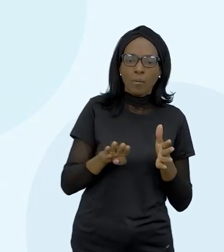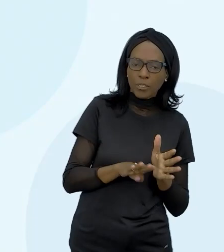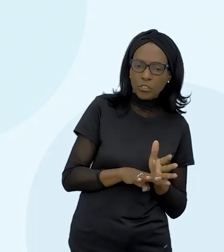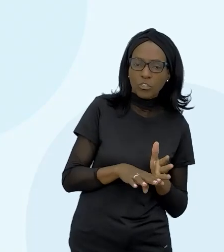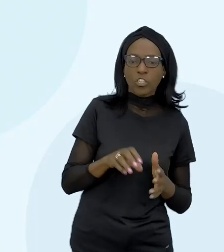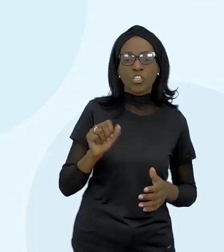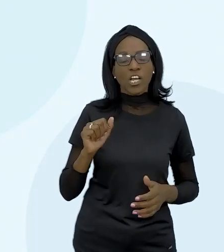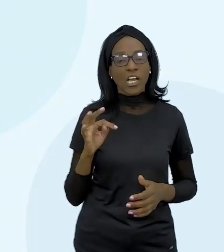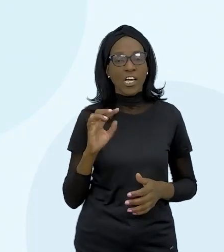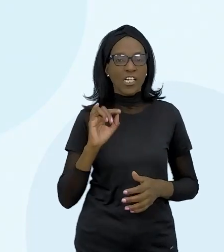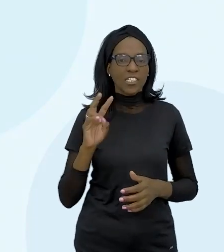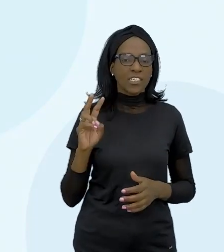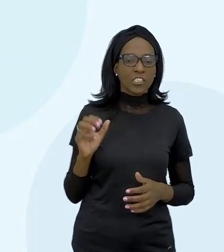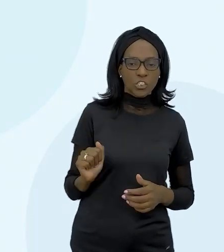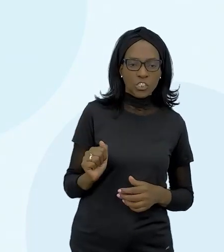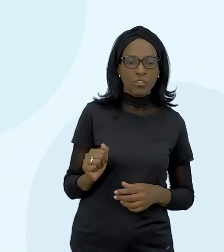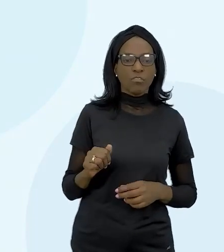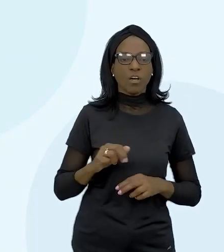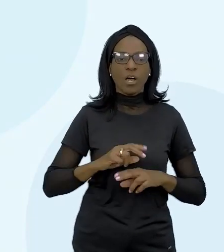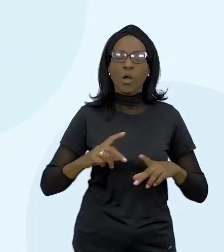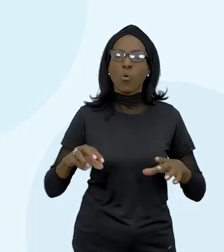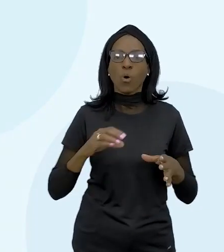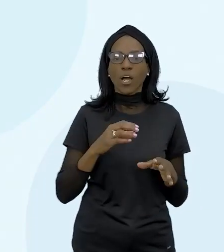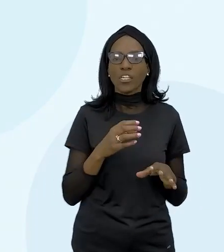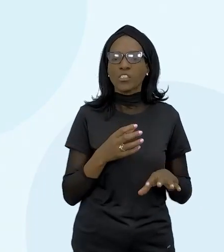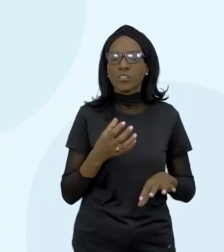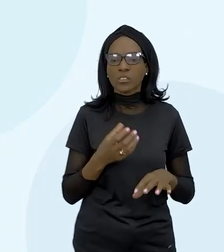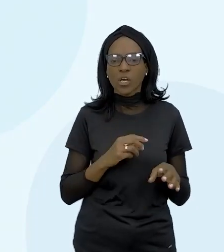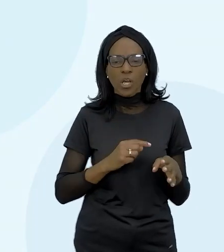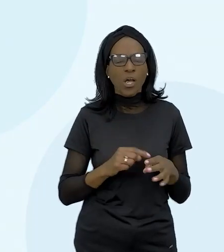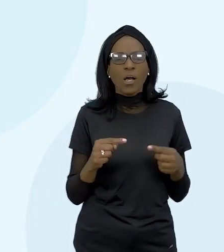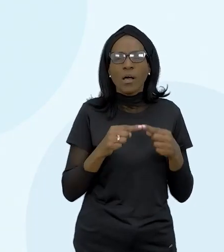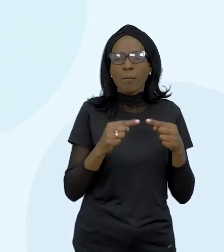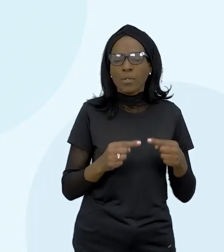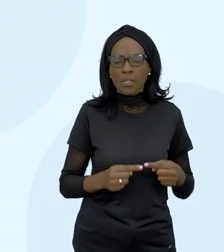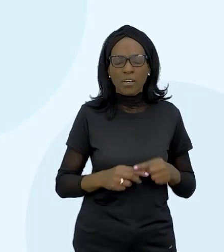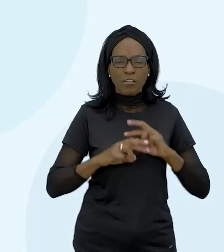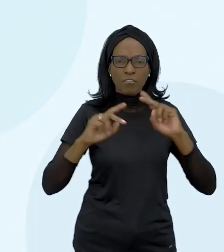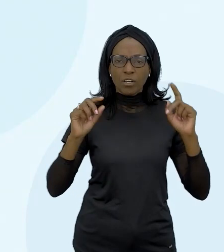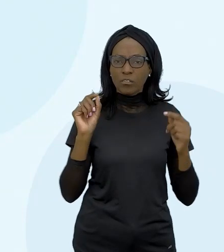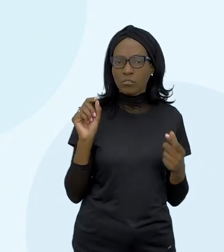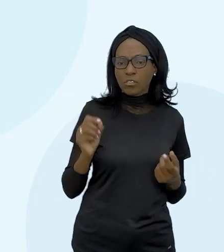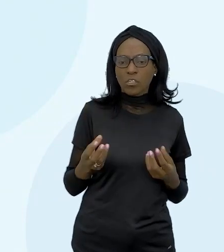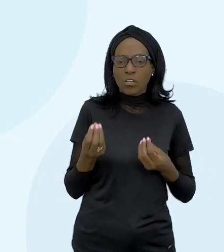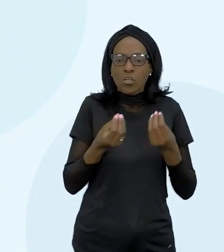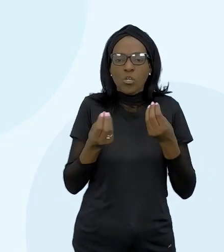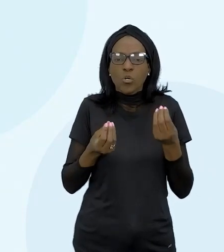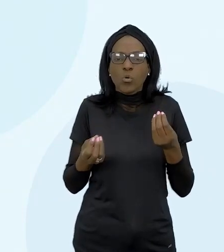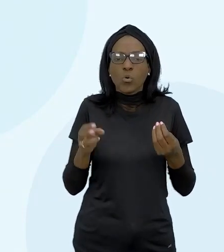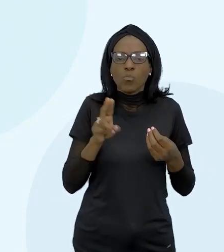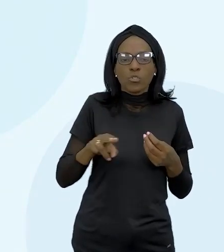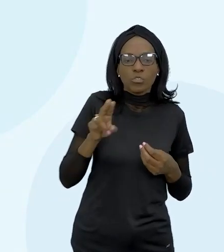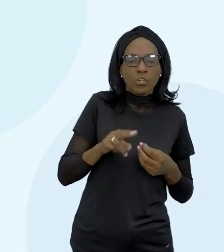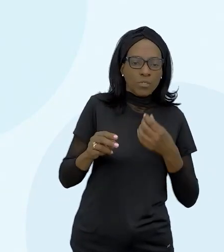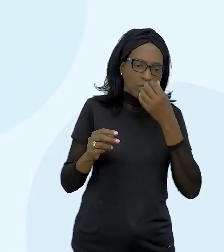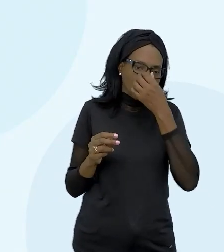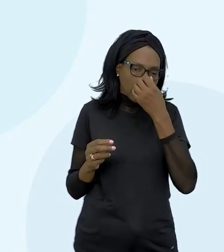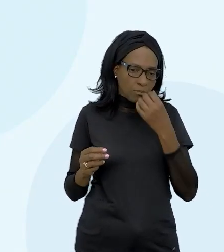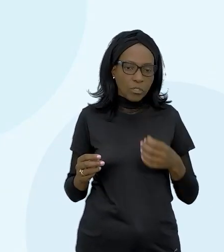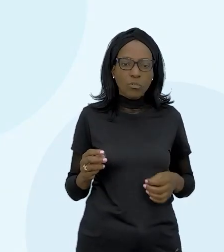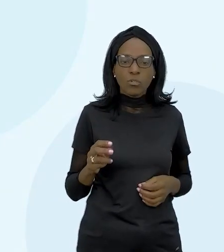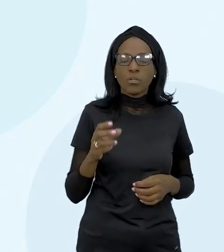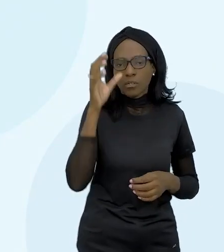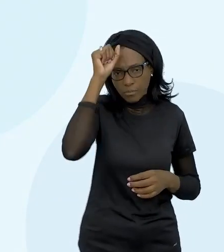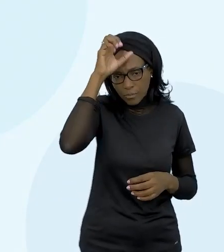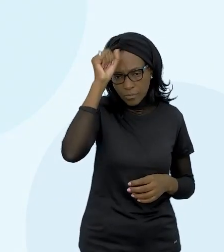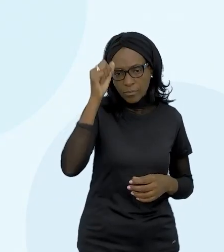ativa, quais são os seus componentes e como que a metodologia traz vantagem para o aprendizado, para que o